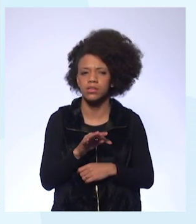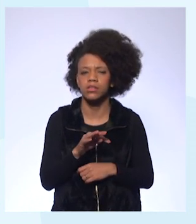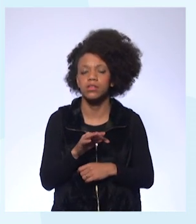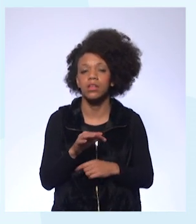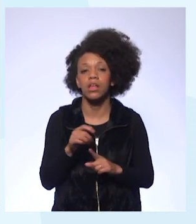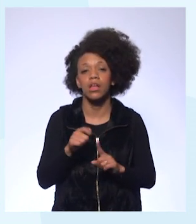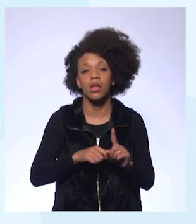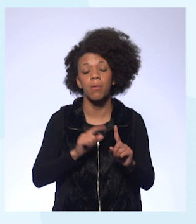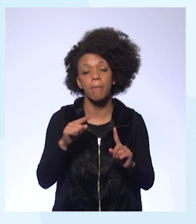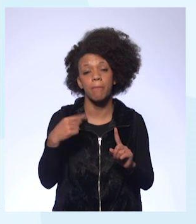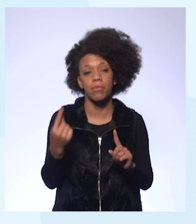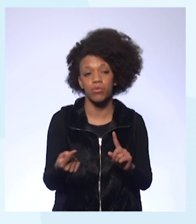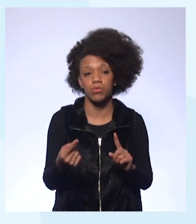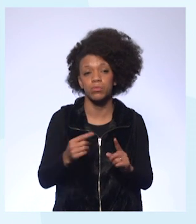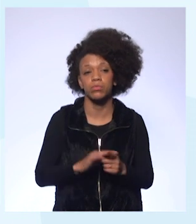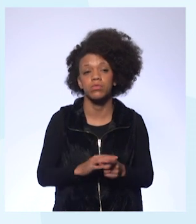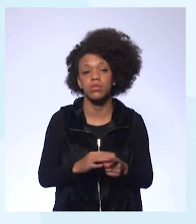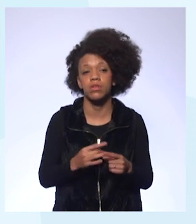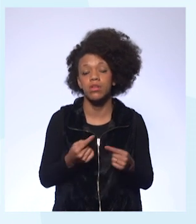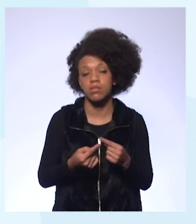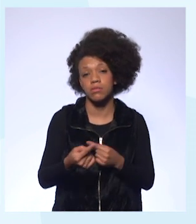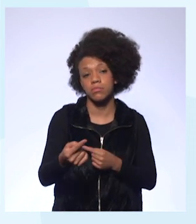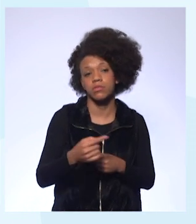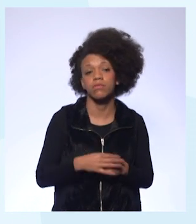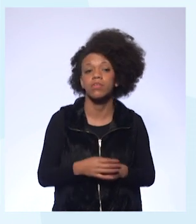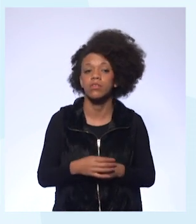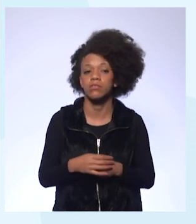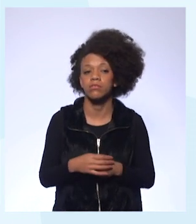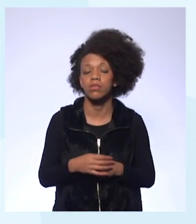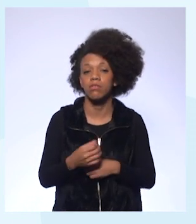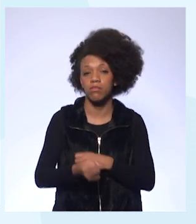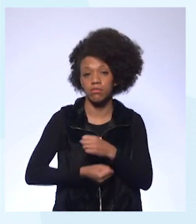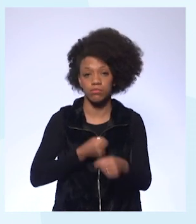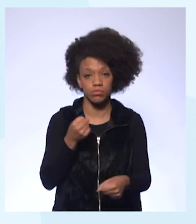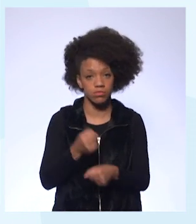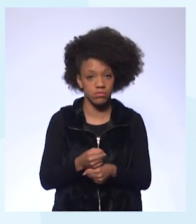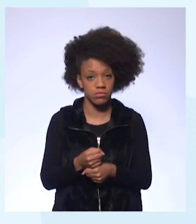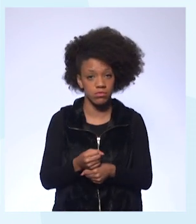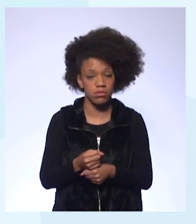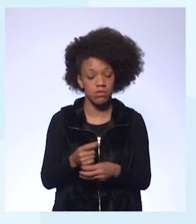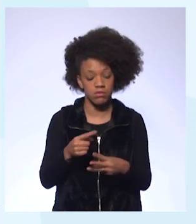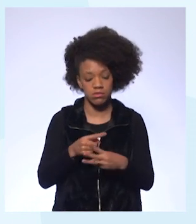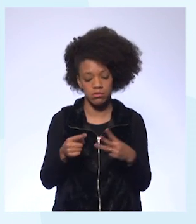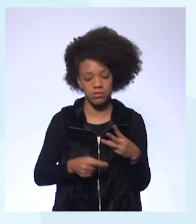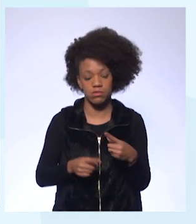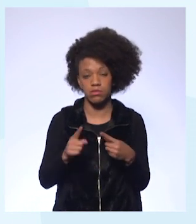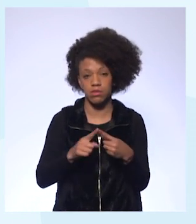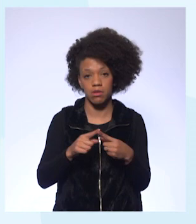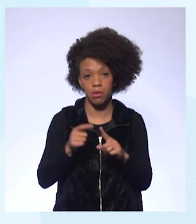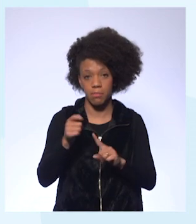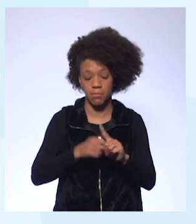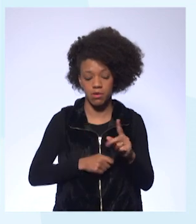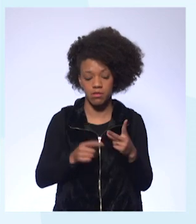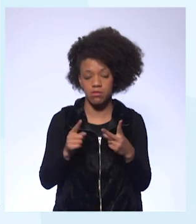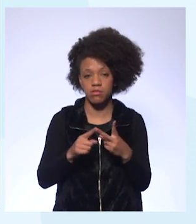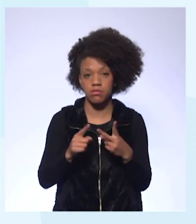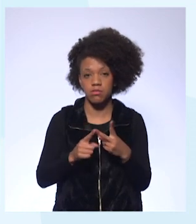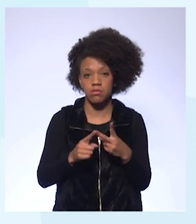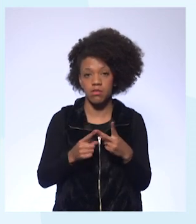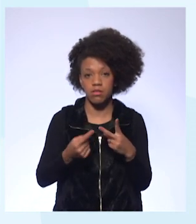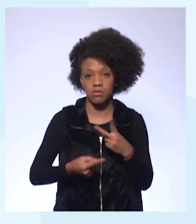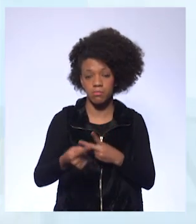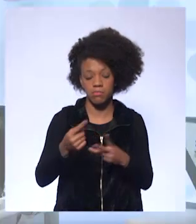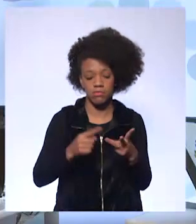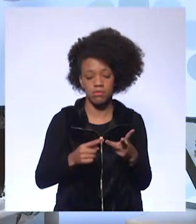next week semana que vem next ano que vem então usei aqui next aqui sempre next que a